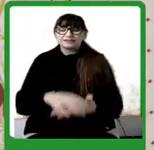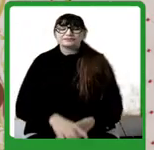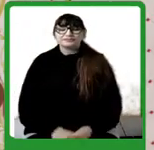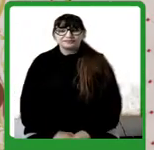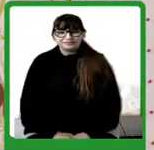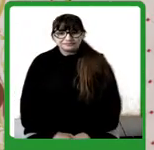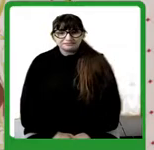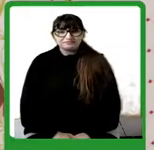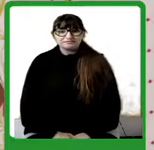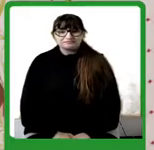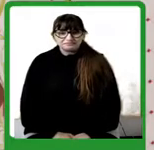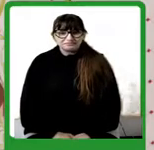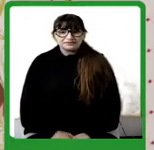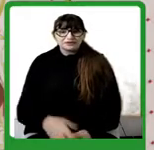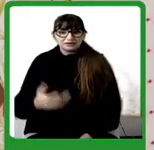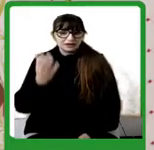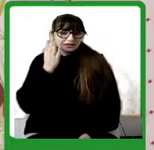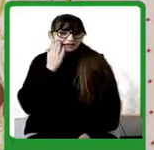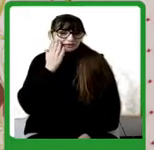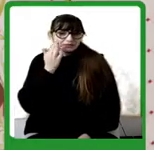quero saber, eu quero saber das orquídeas.